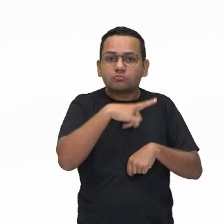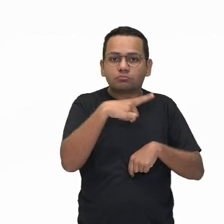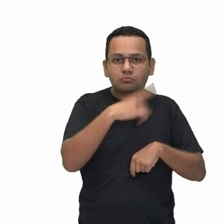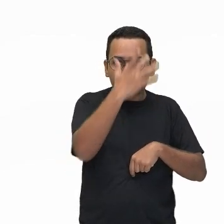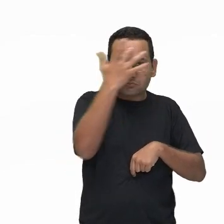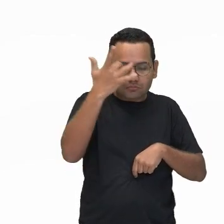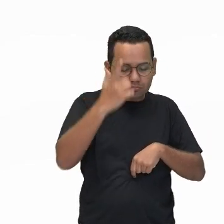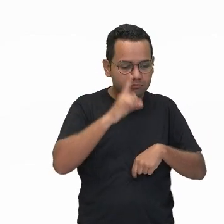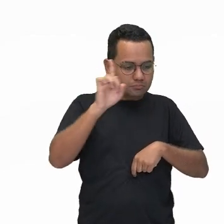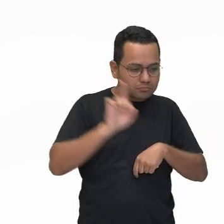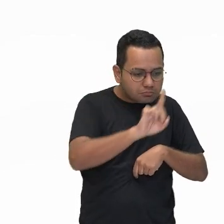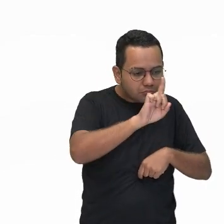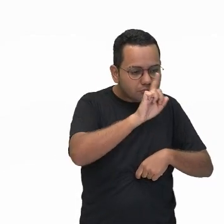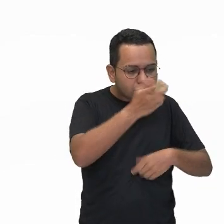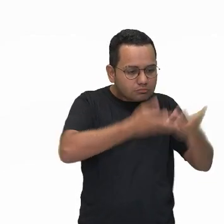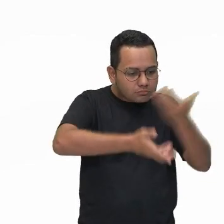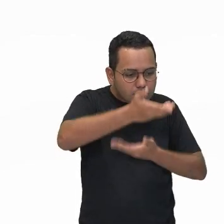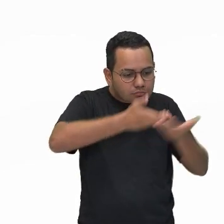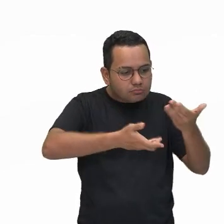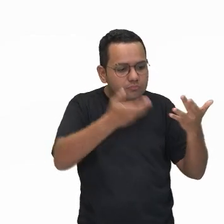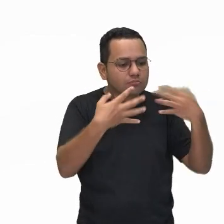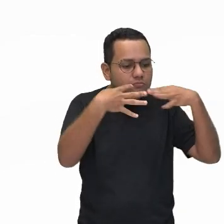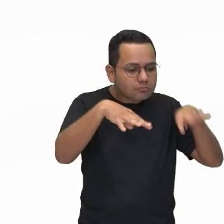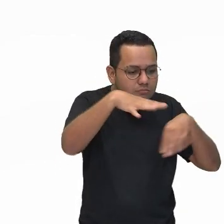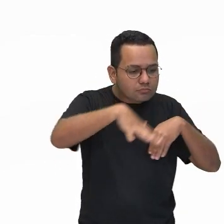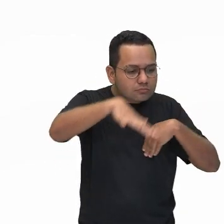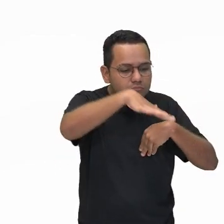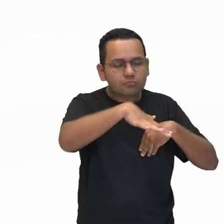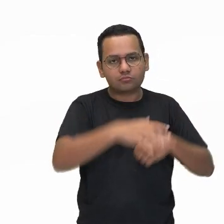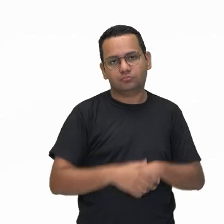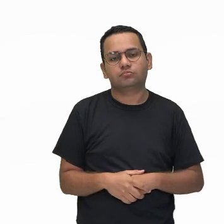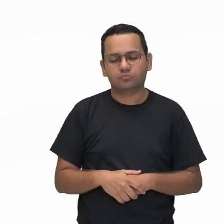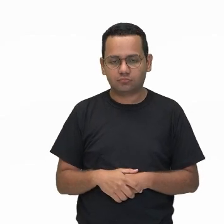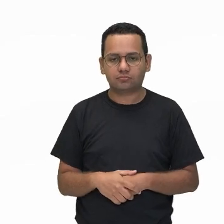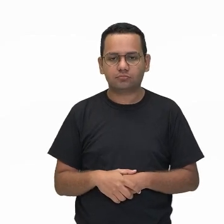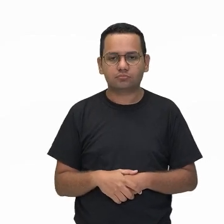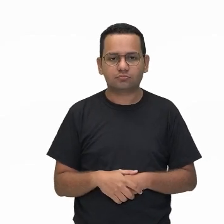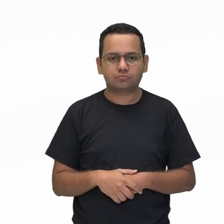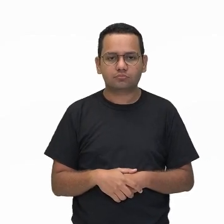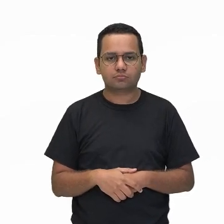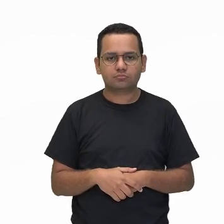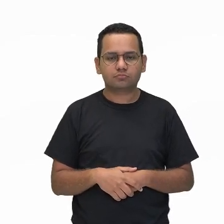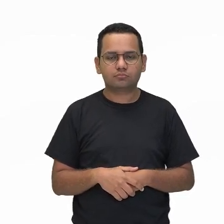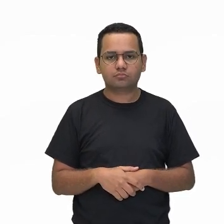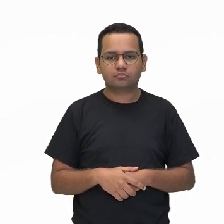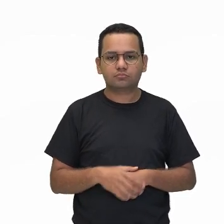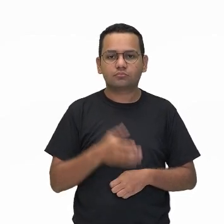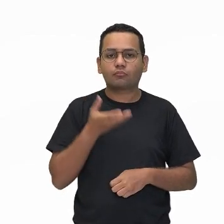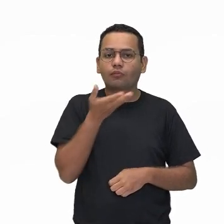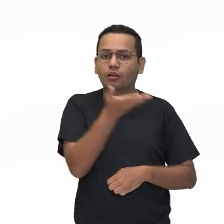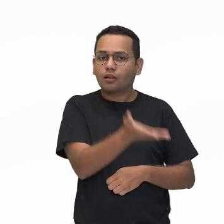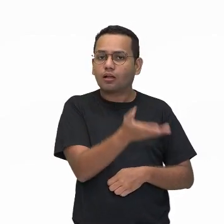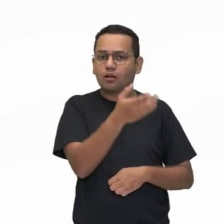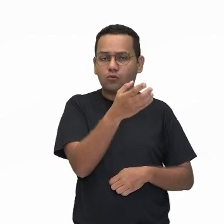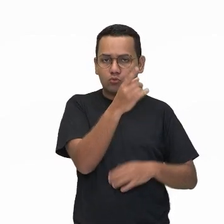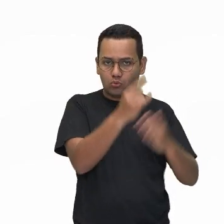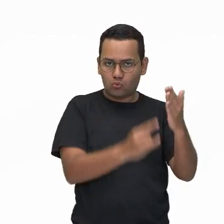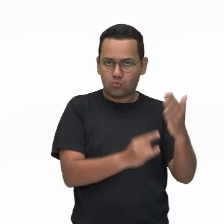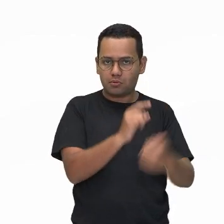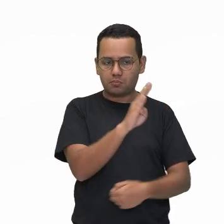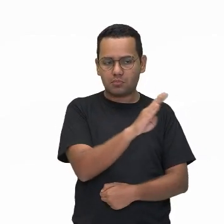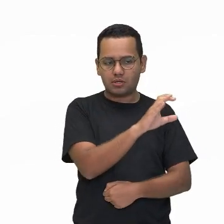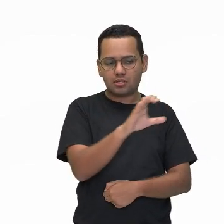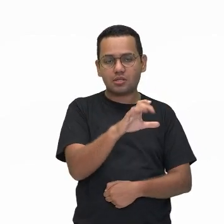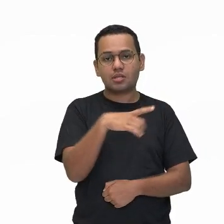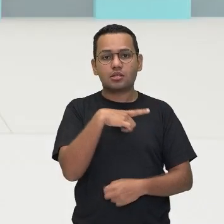o ambiente desafiador e ainda sobre a bncc ela ela classifica essas duas essas práticas